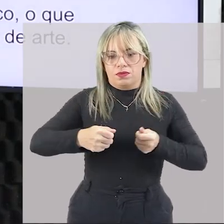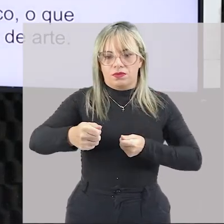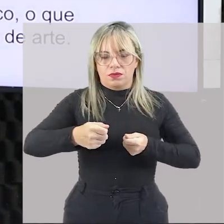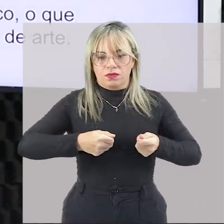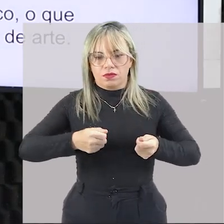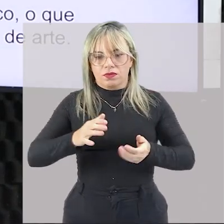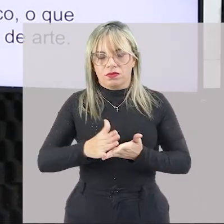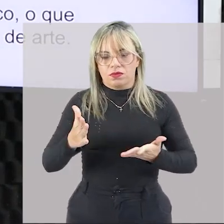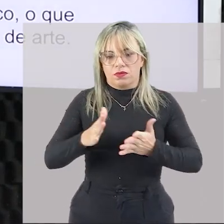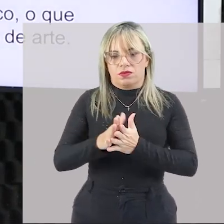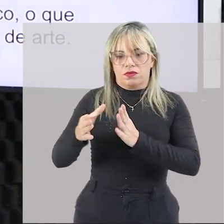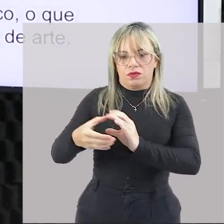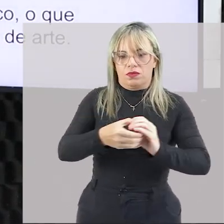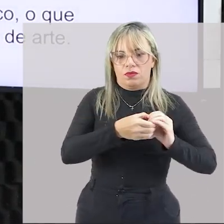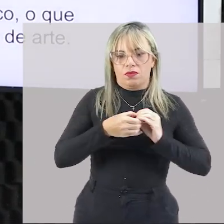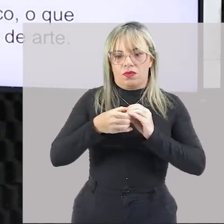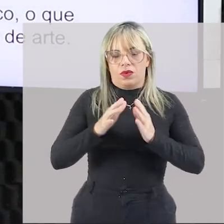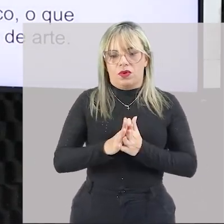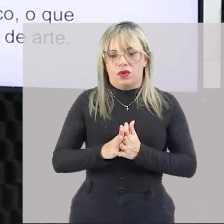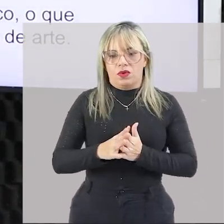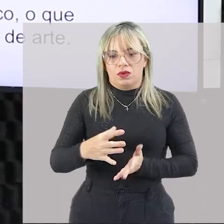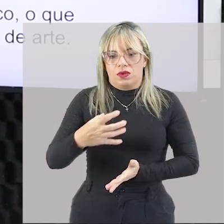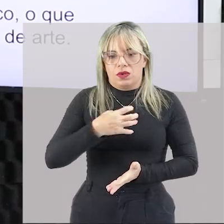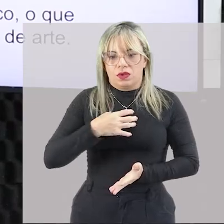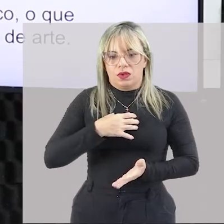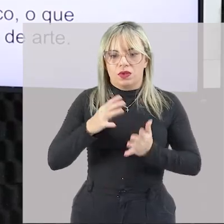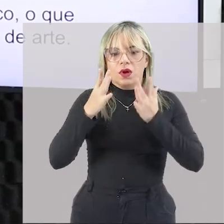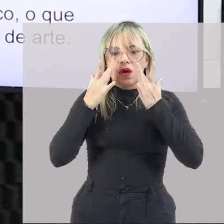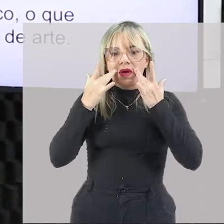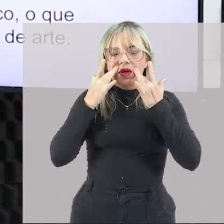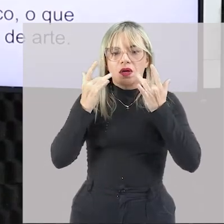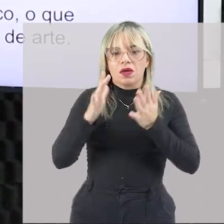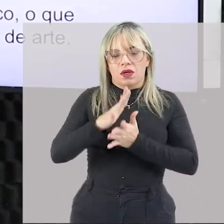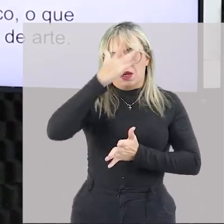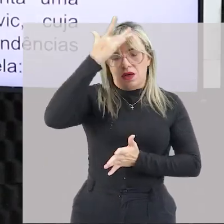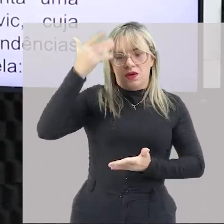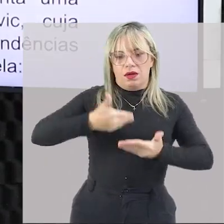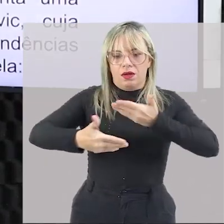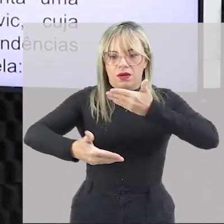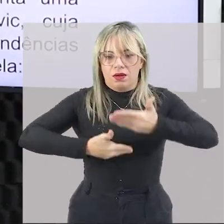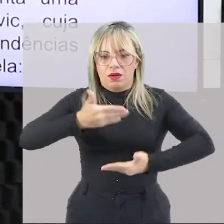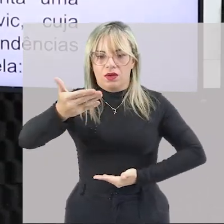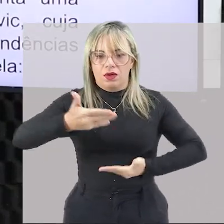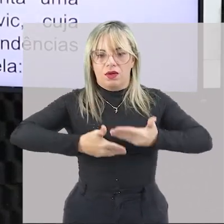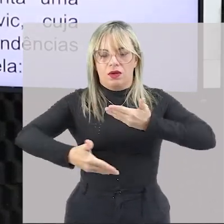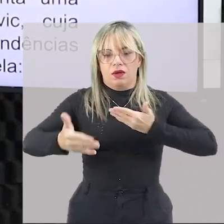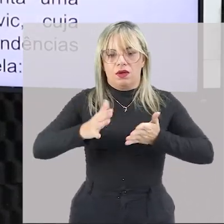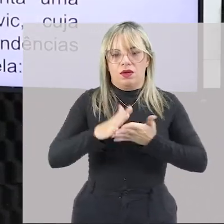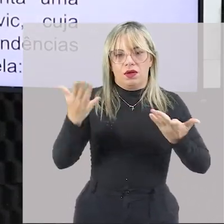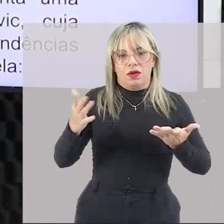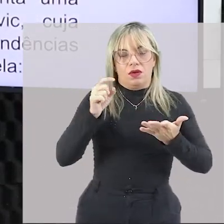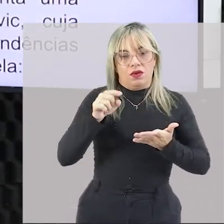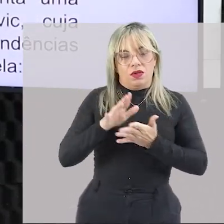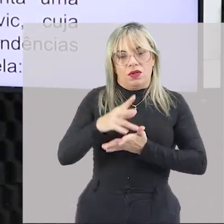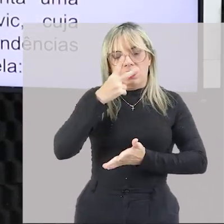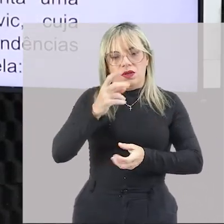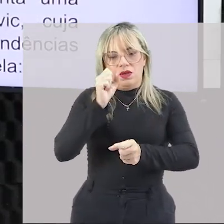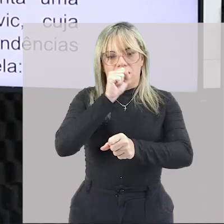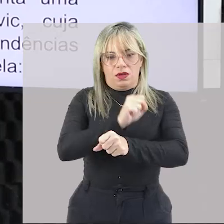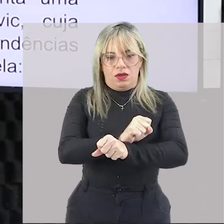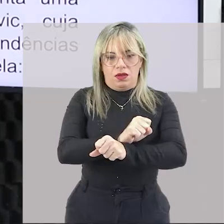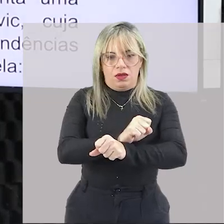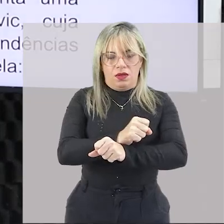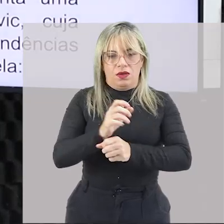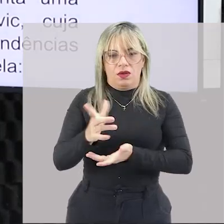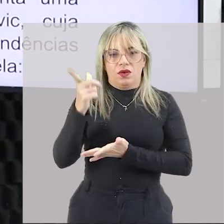colaborativa de sentidos entre o artista e a pessoa com quem interage. Mesmo que algum de vocês achem que ela está parada simplesmente, ela está parada. Será